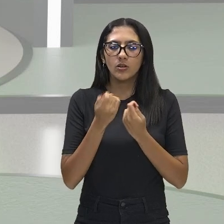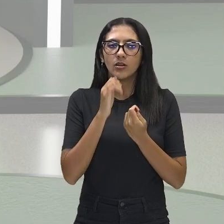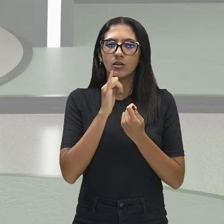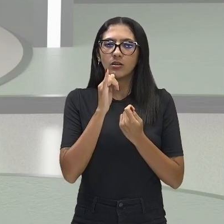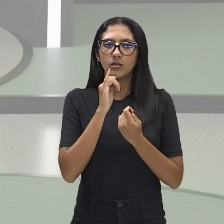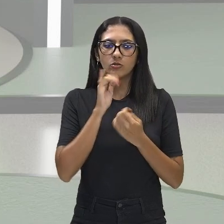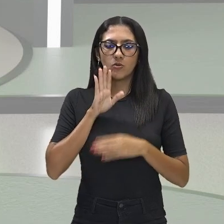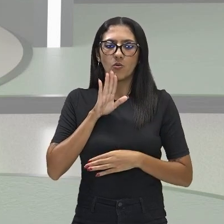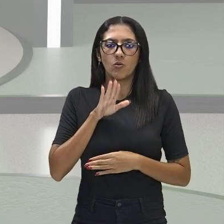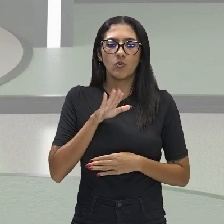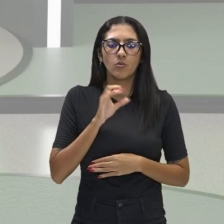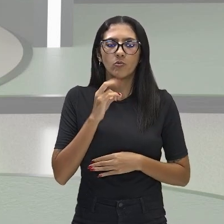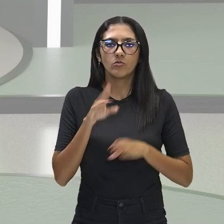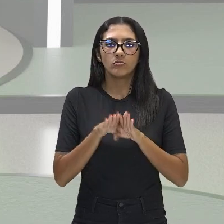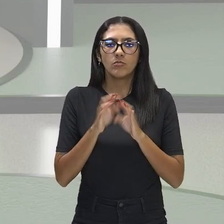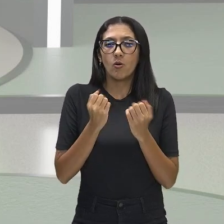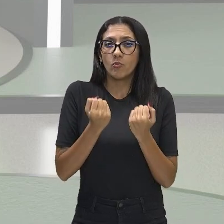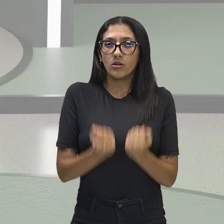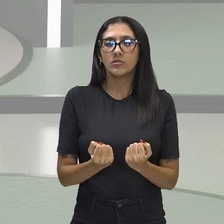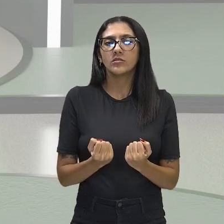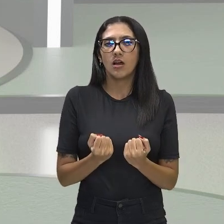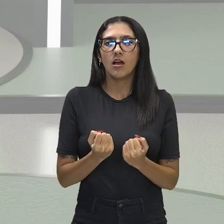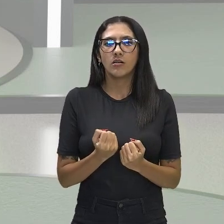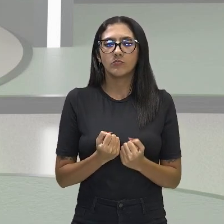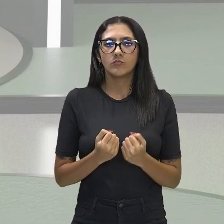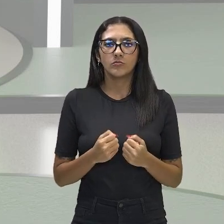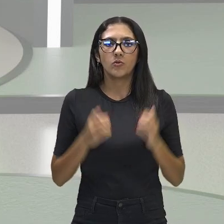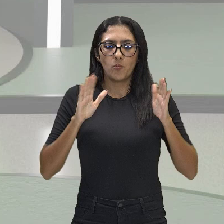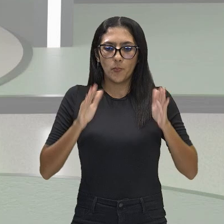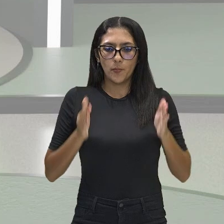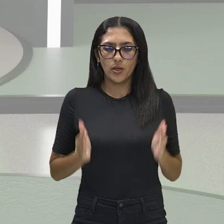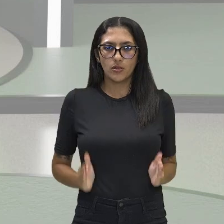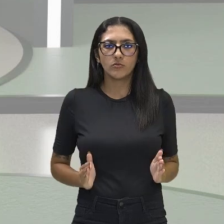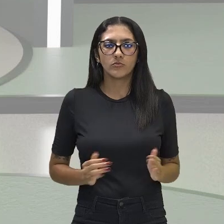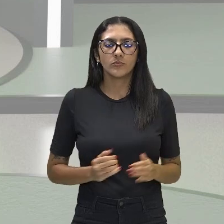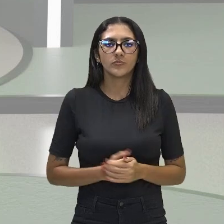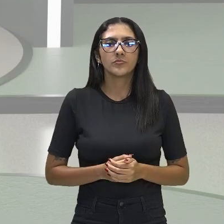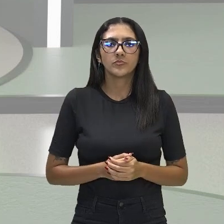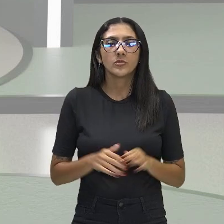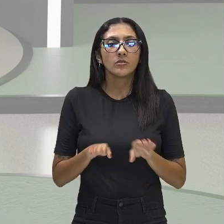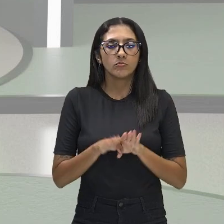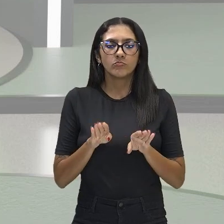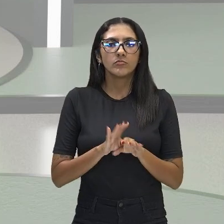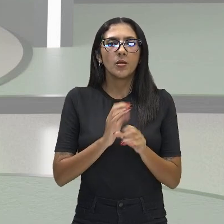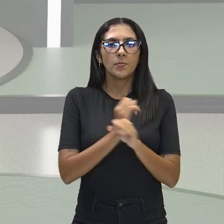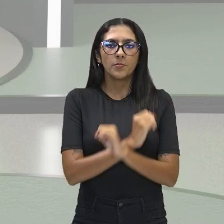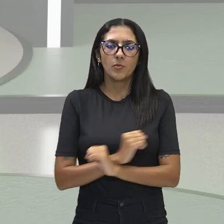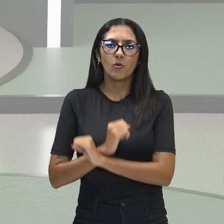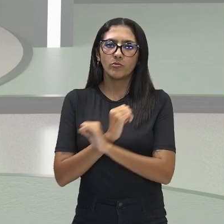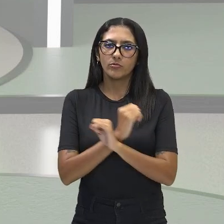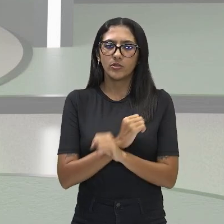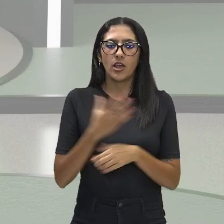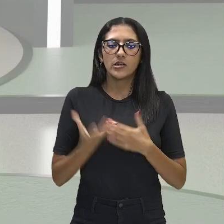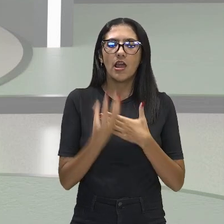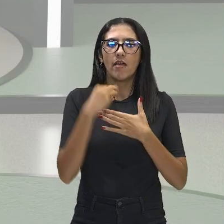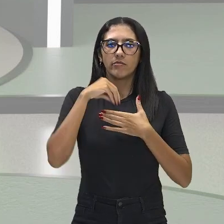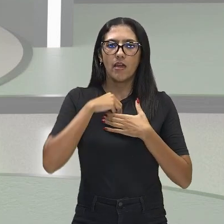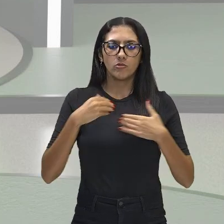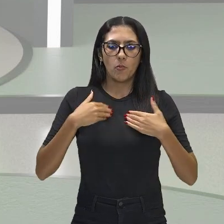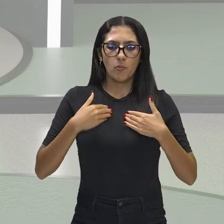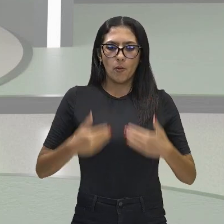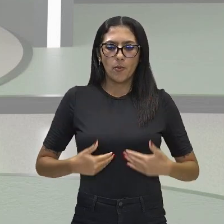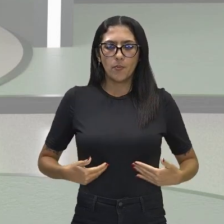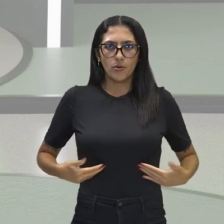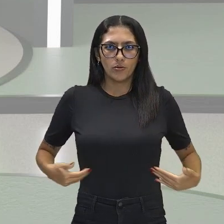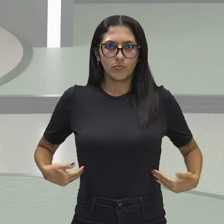e de ceder ao próprio peso, entre outros movimentos, e também protegem os nossos órgãos vitais.